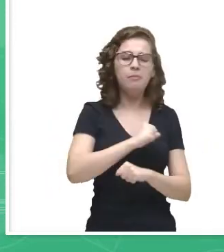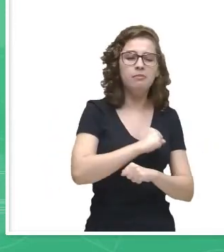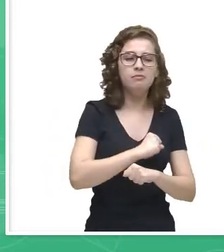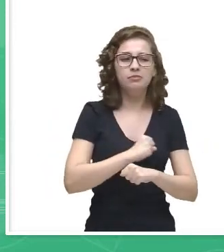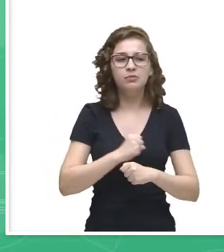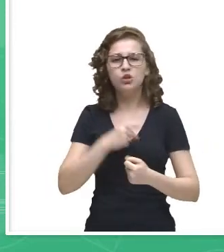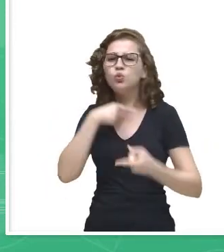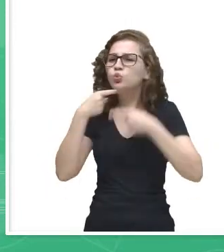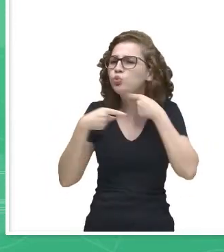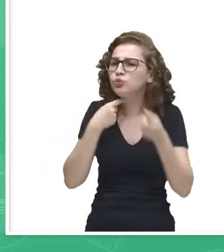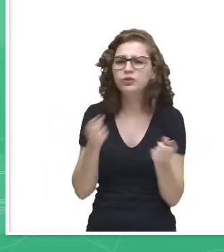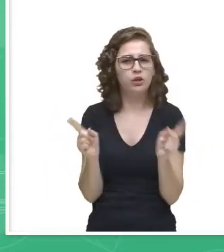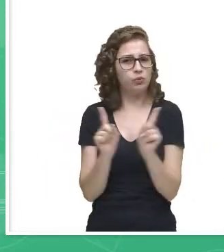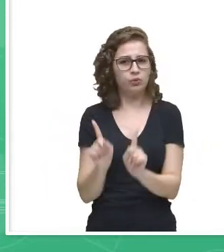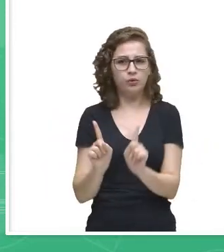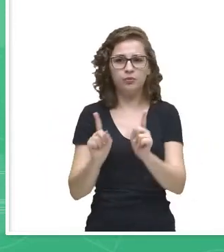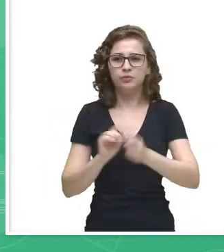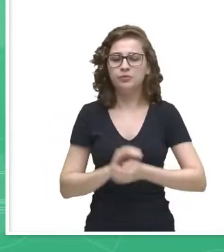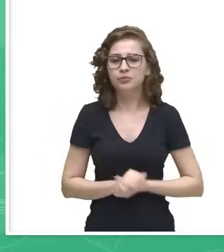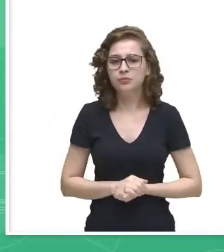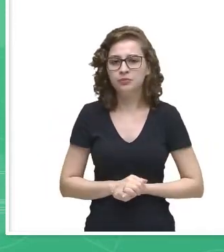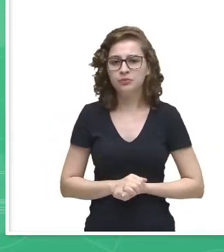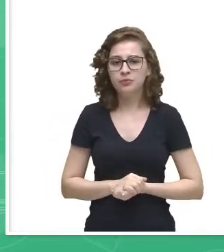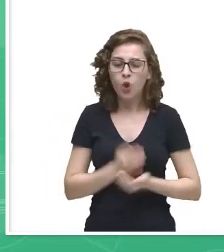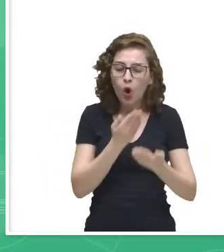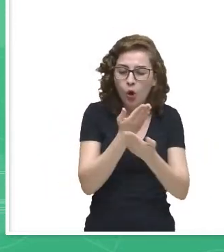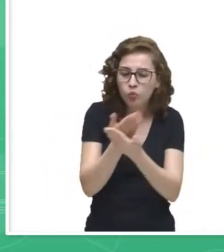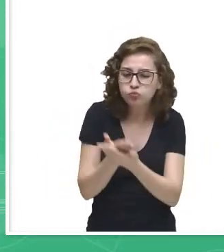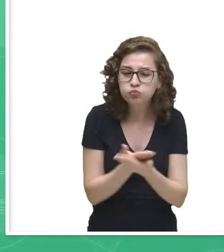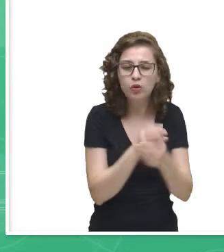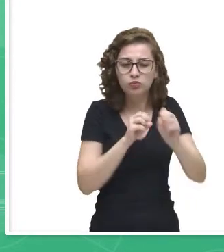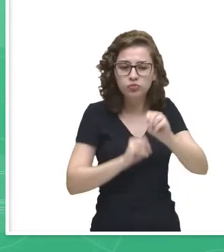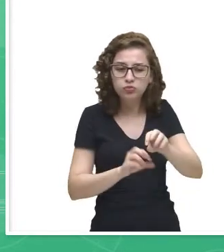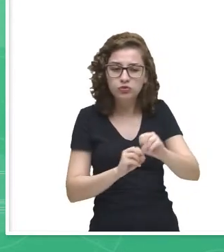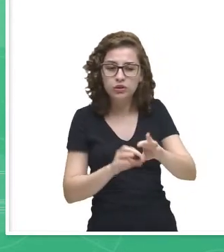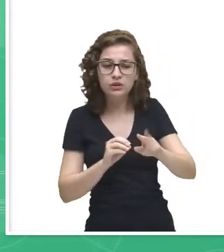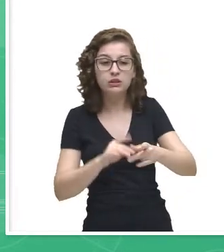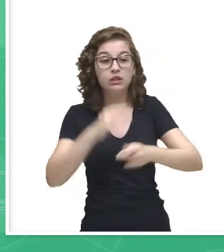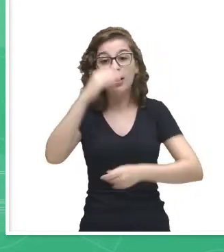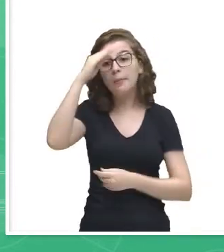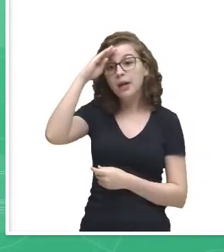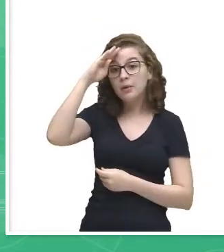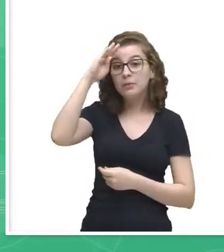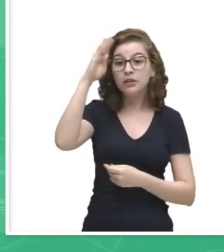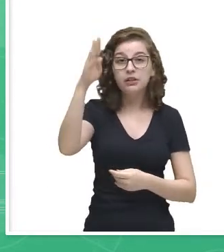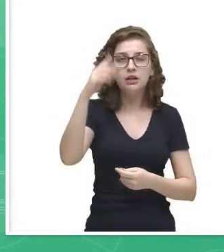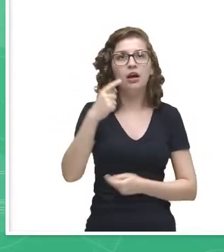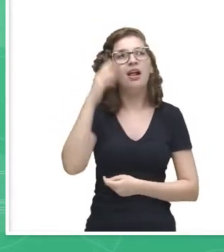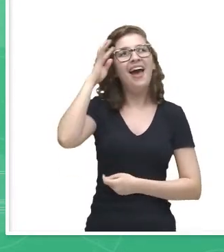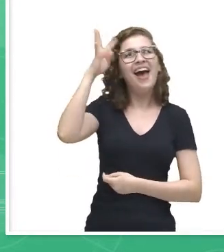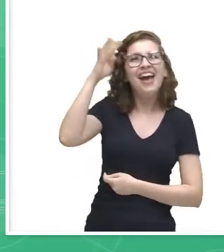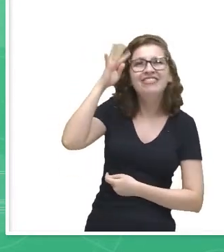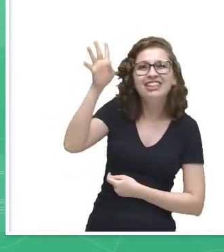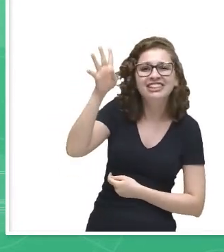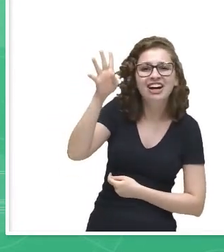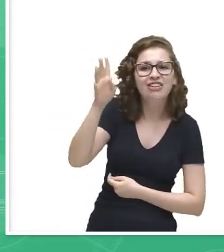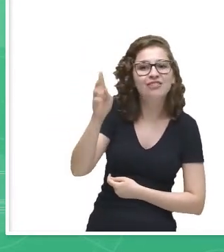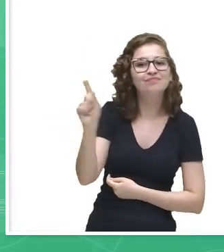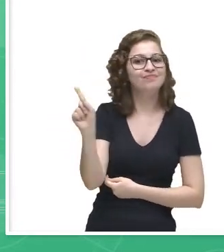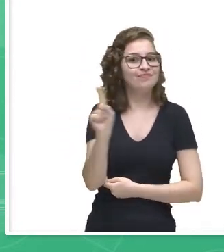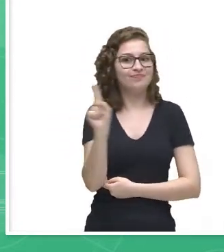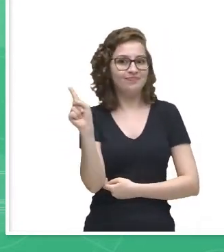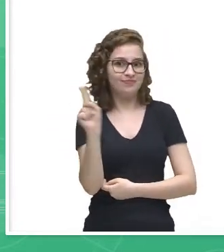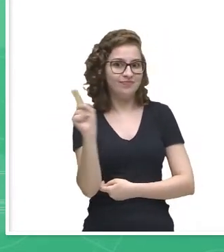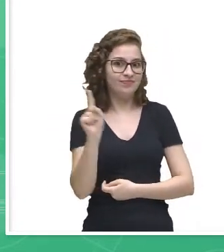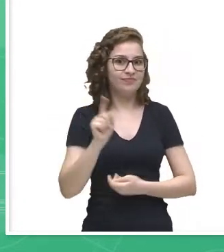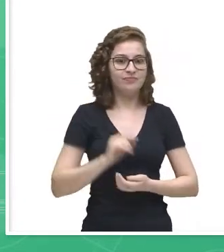coisa. É uma educação para servir sem refletir muito. E aí a gente